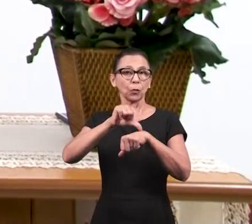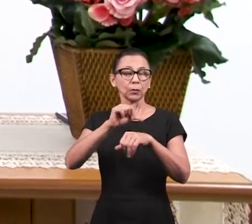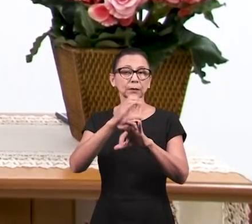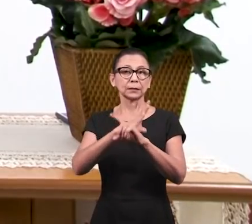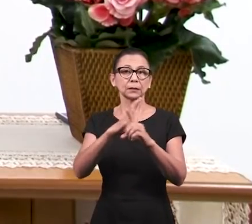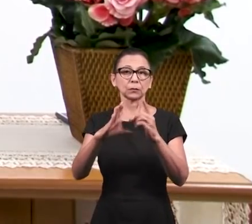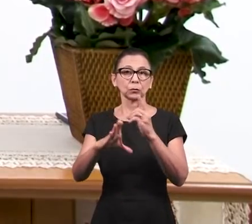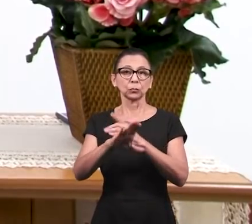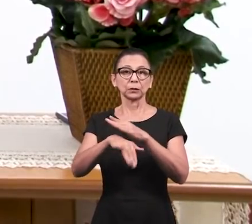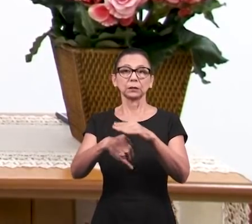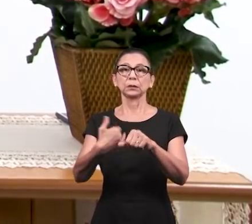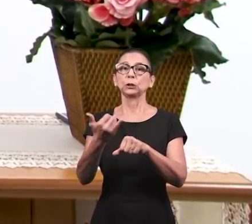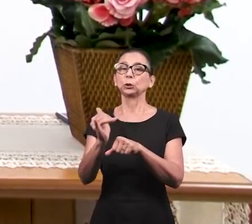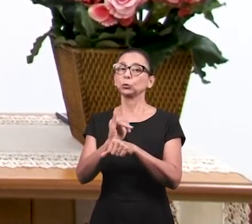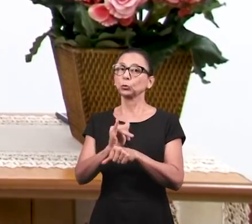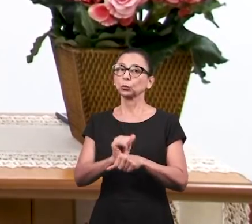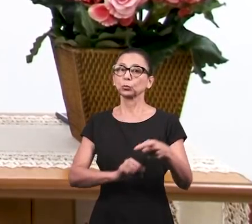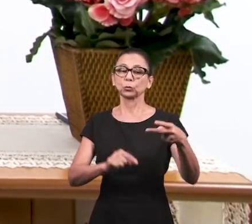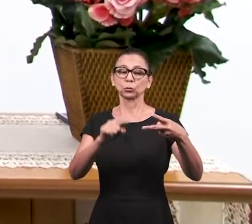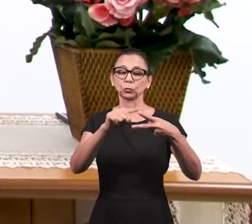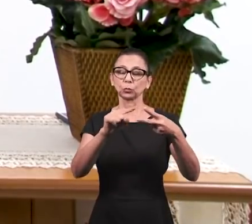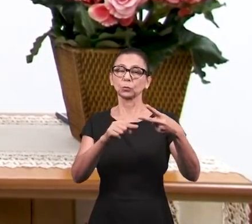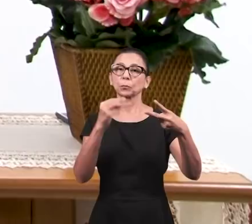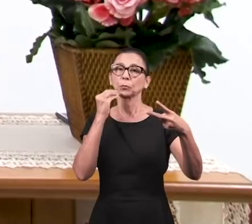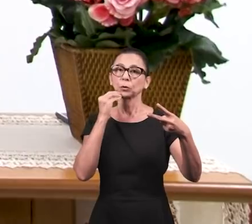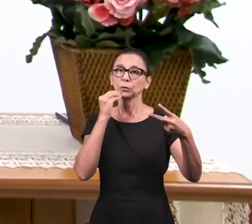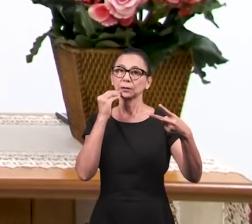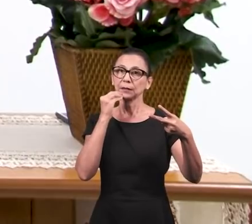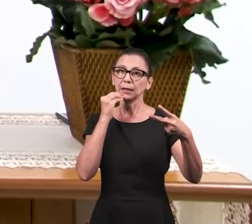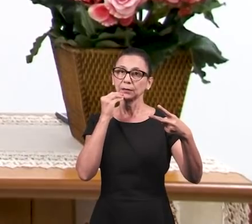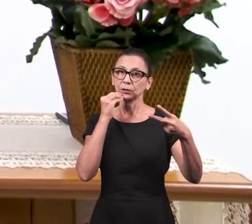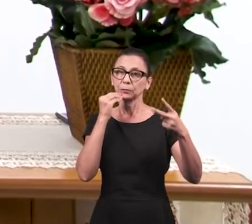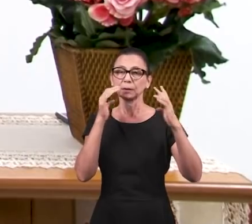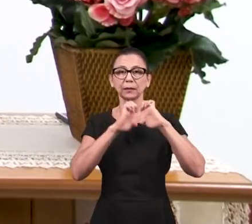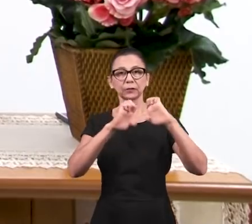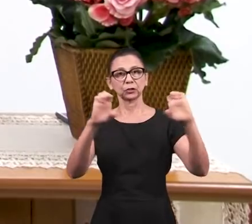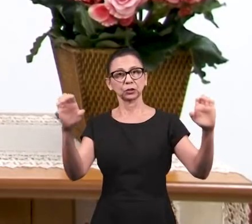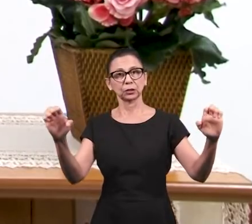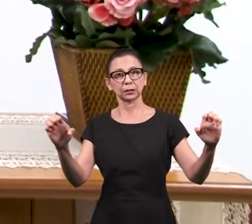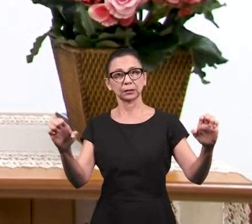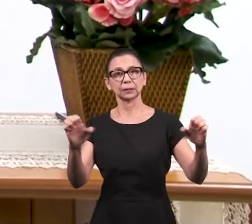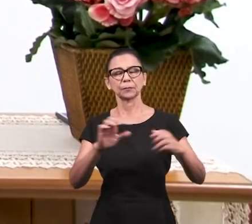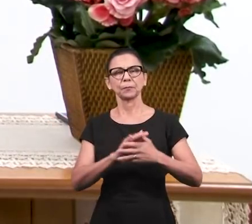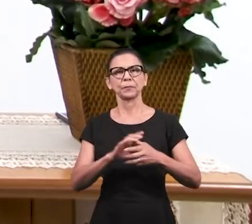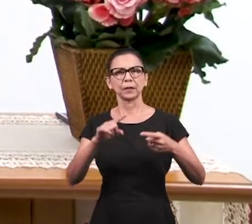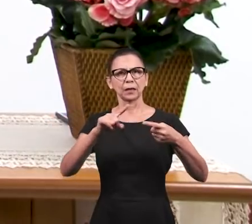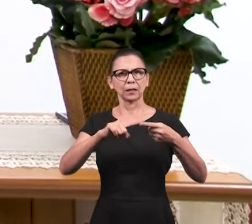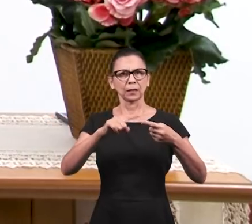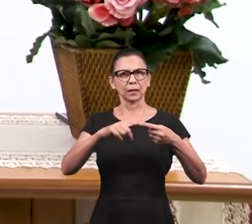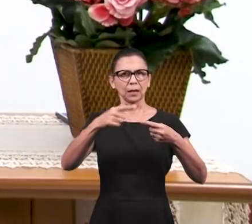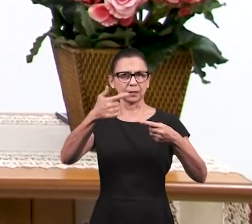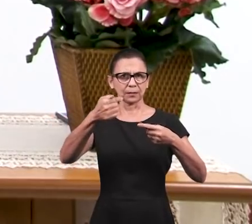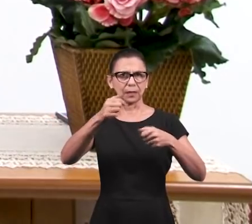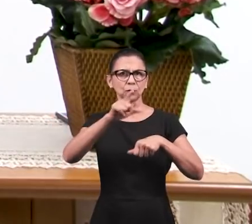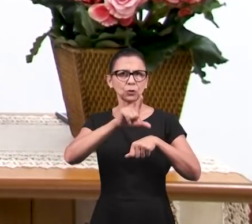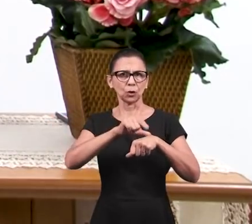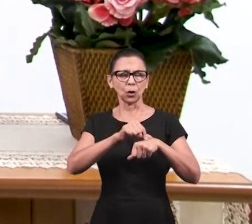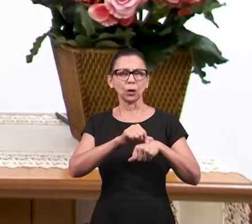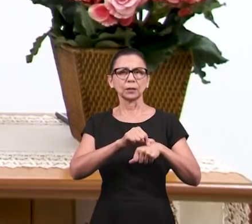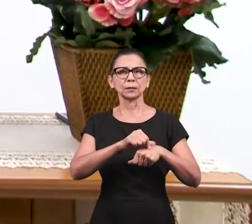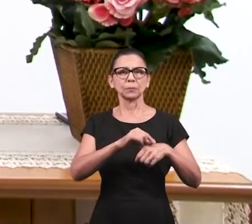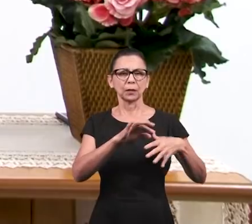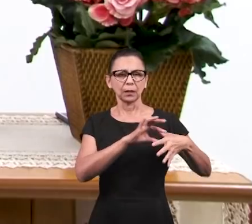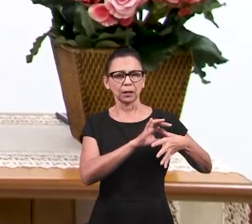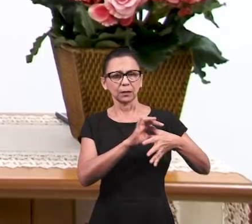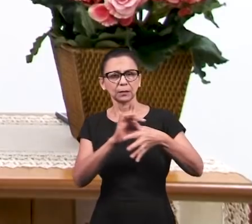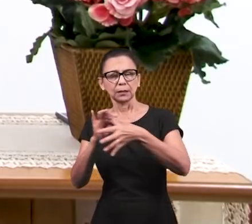transmissão do nosso culto pelo YouTube. Temos então 2 oportunidades para evangelizar. No culto das 19 horas, você pode levar o seu